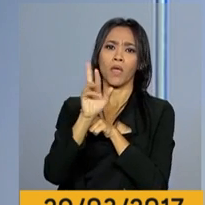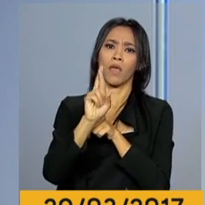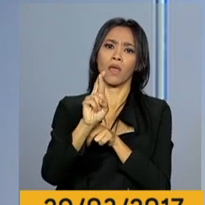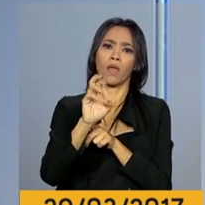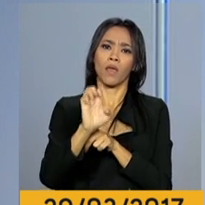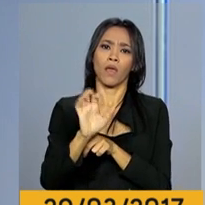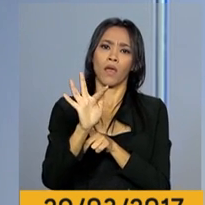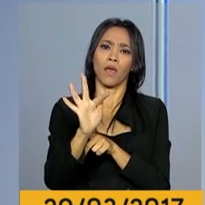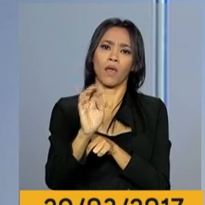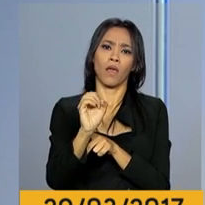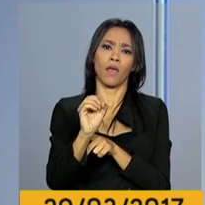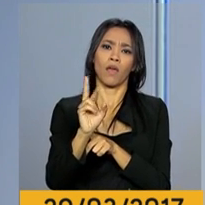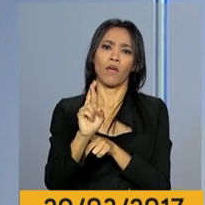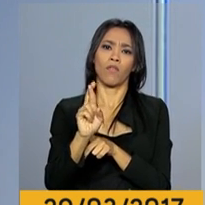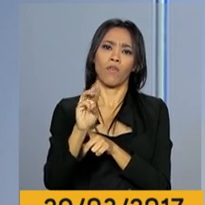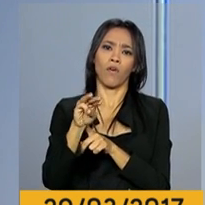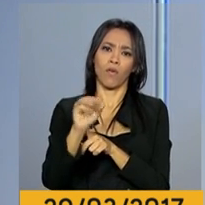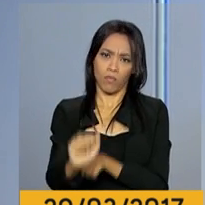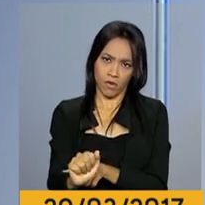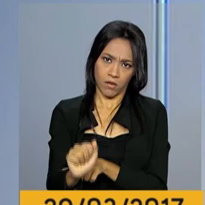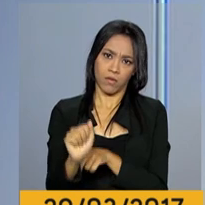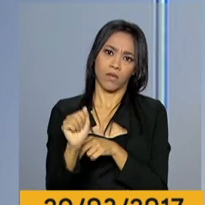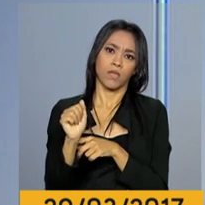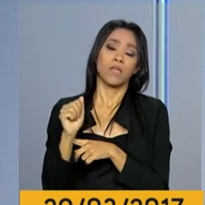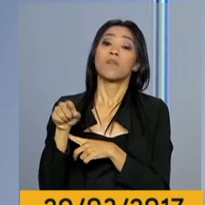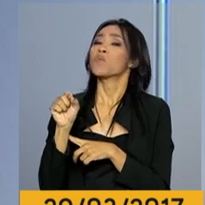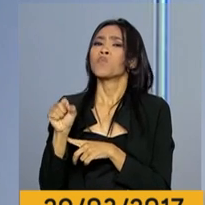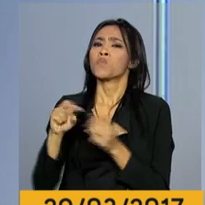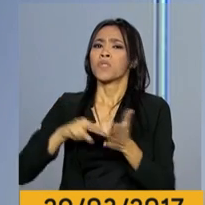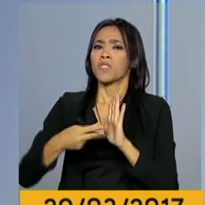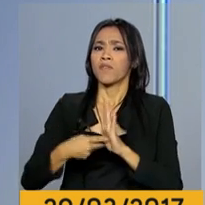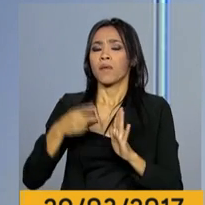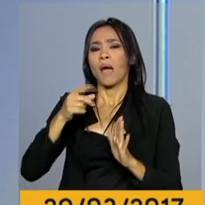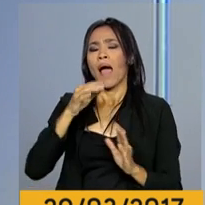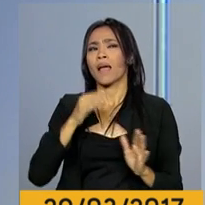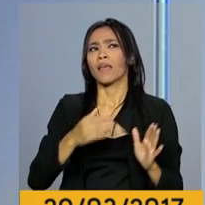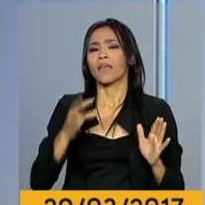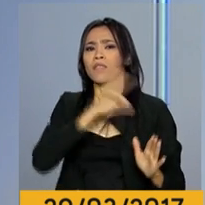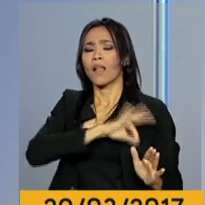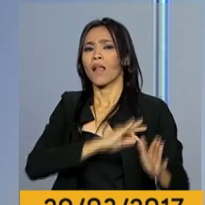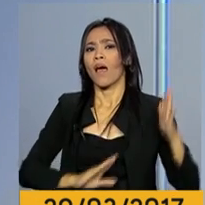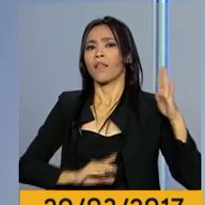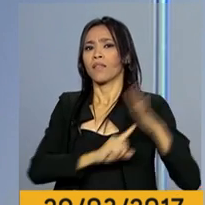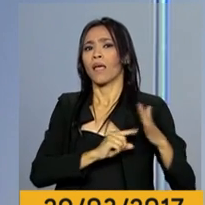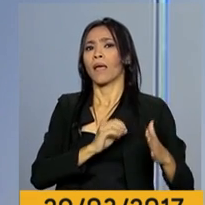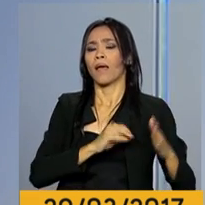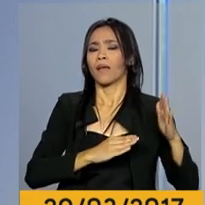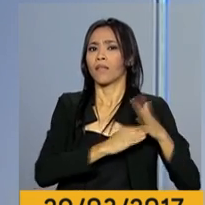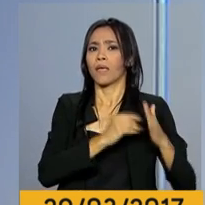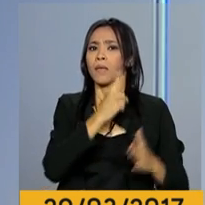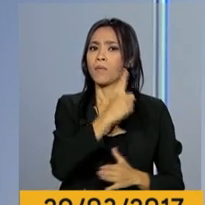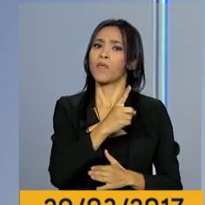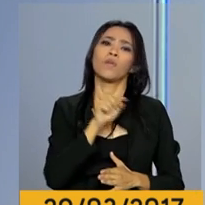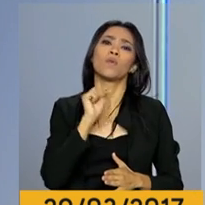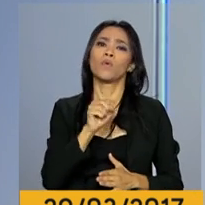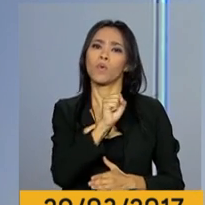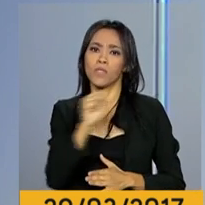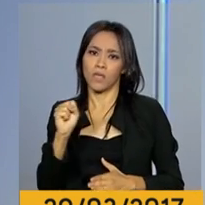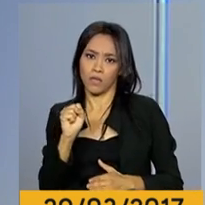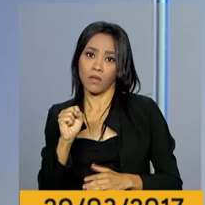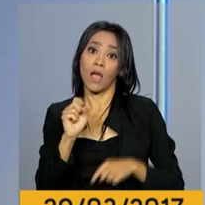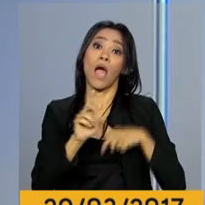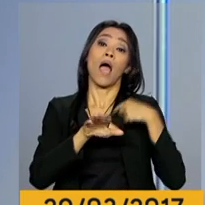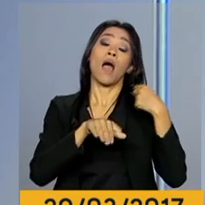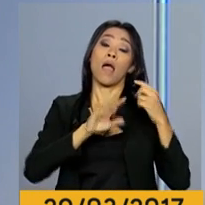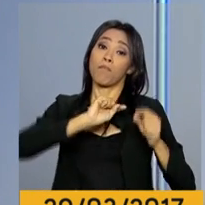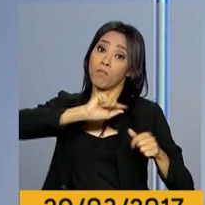que aquele originalmente nós havíamos andado para aqueles que ganham até 1.800 reais mas a câmara modificou para dois mil e oitocentos reais quem ganha até